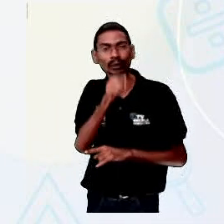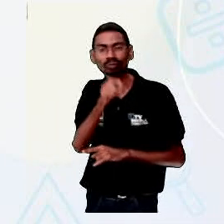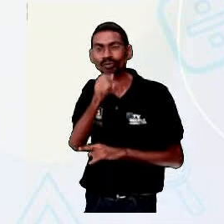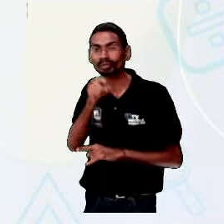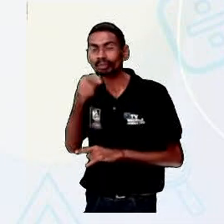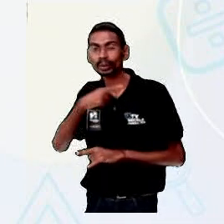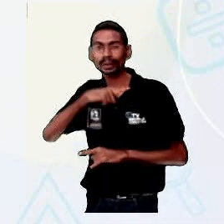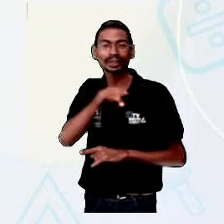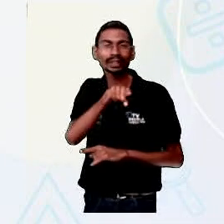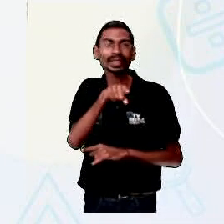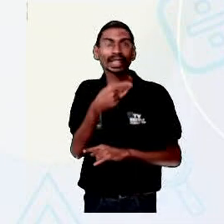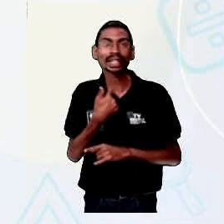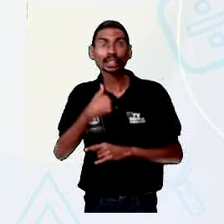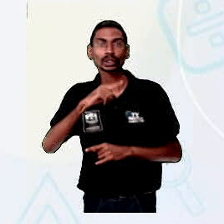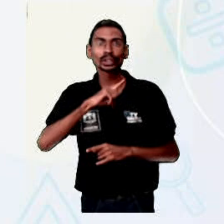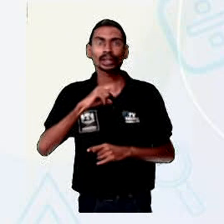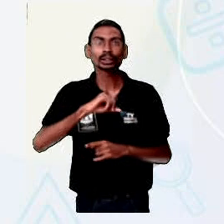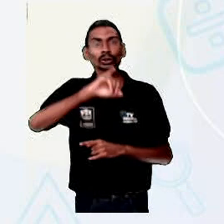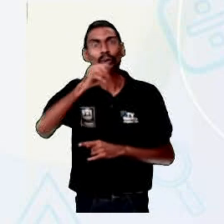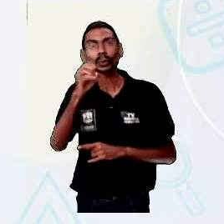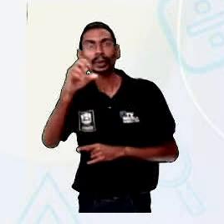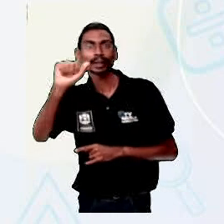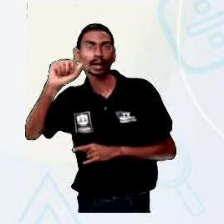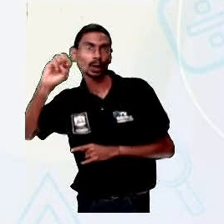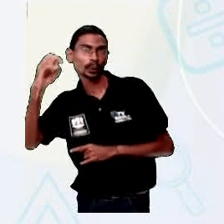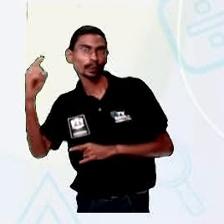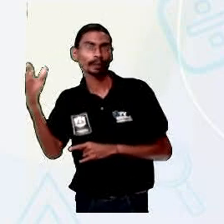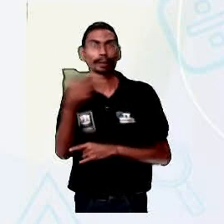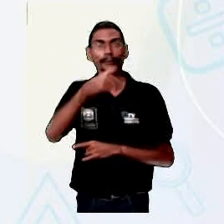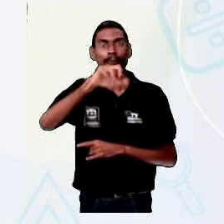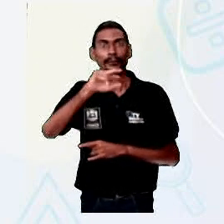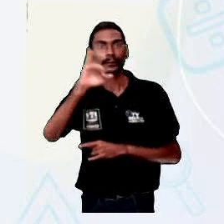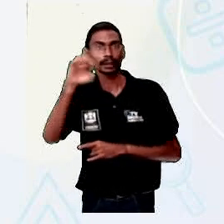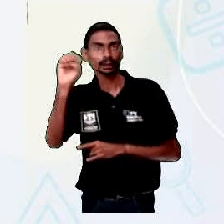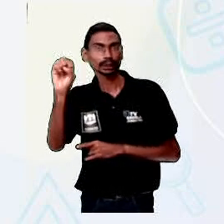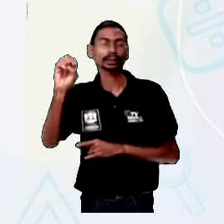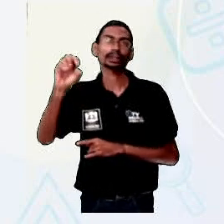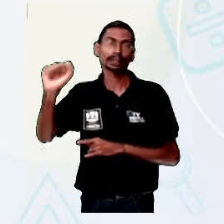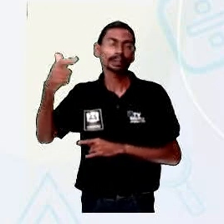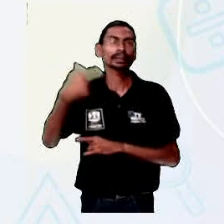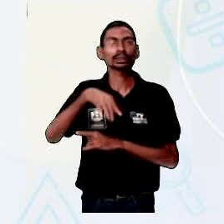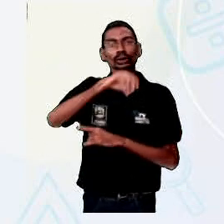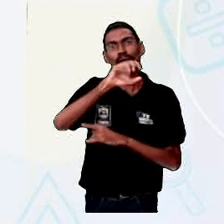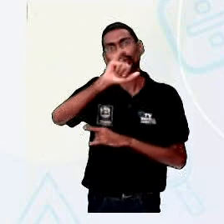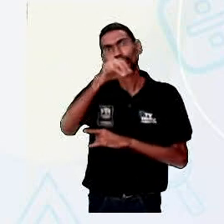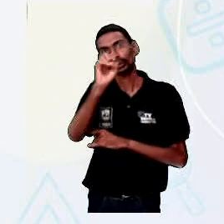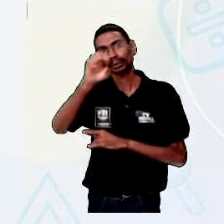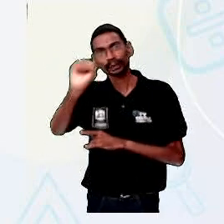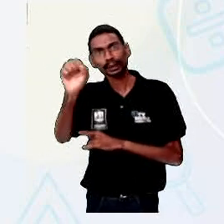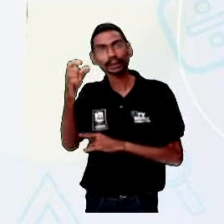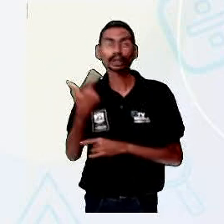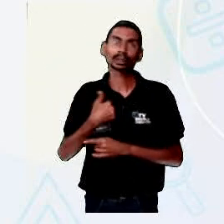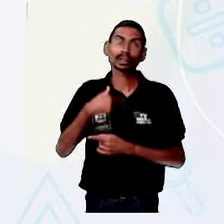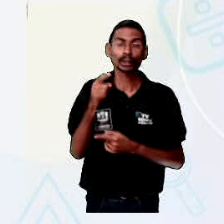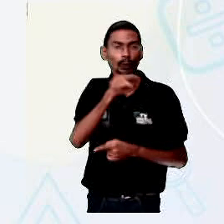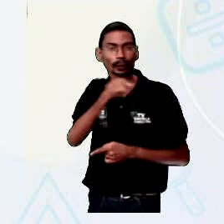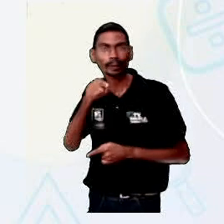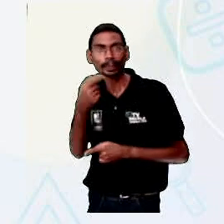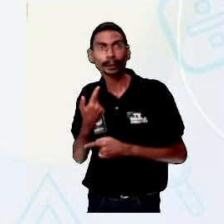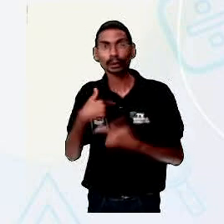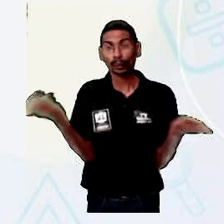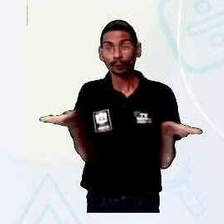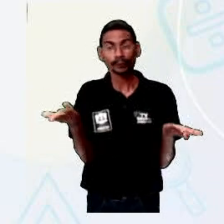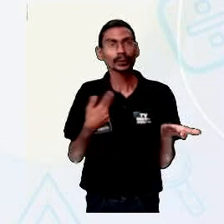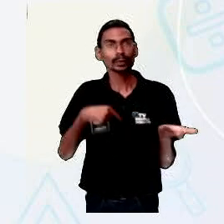tinha lá. Eu tinha João, Maria e José e tinha 3 tracinhos. Hoje eu consigo falar 3, mas eles olhavam e diziam, olha,